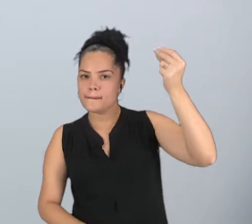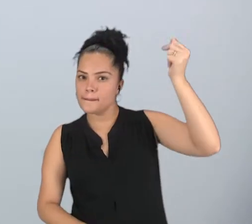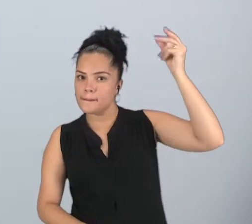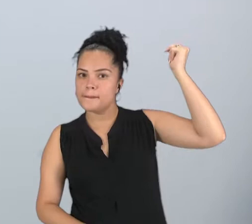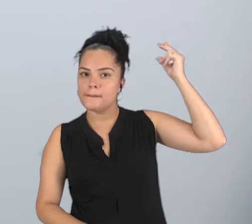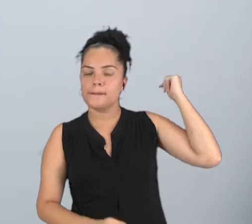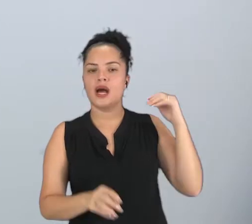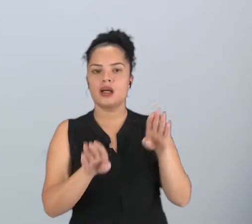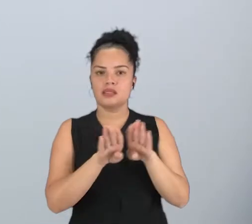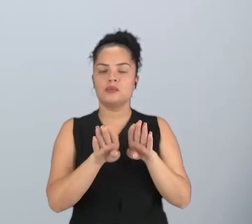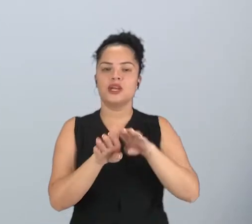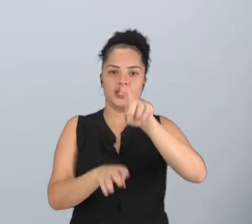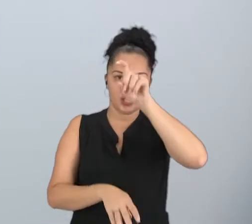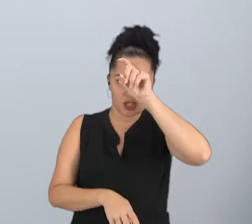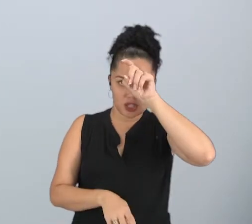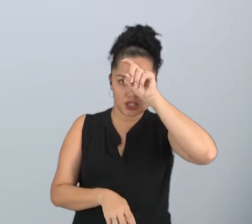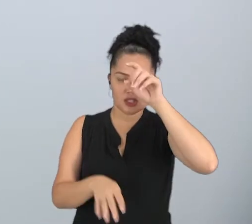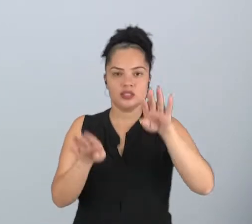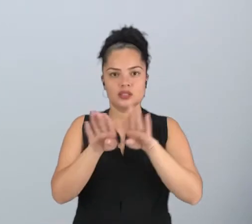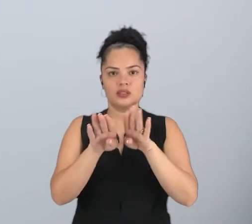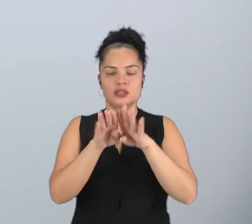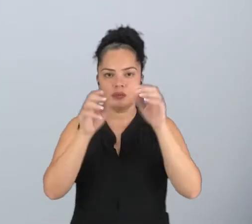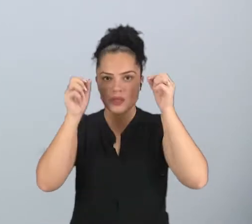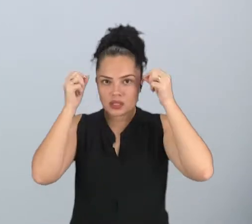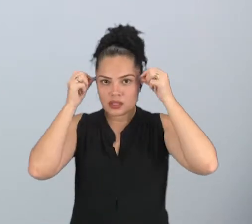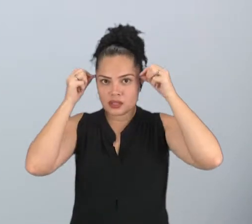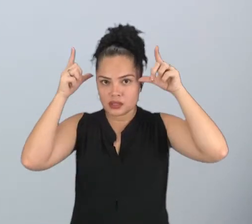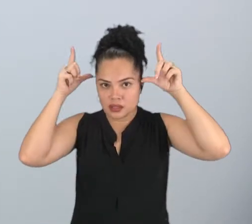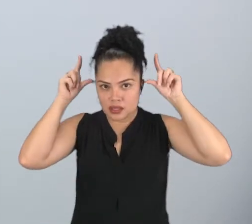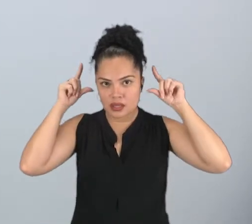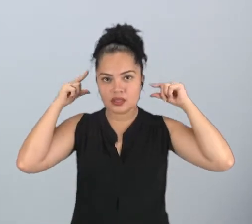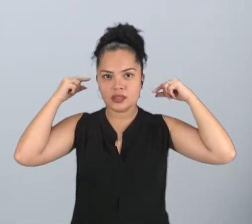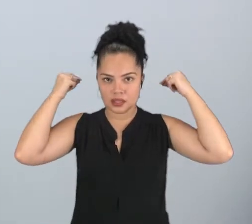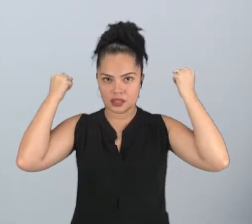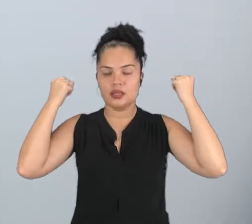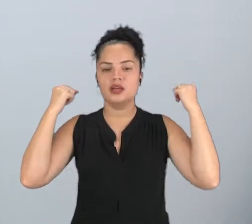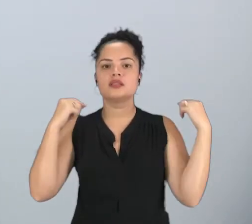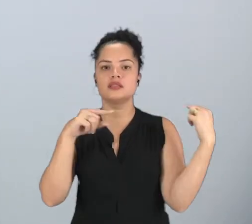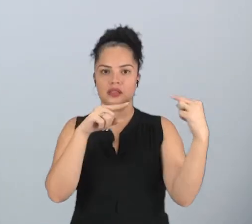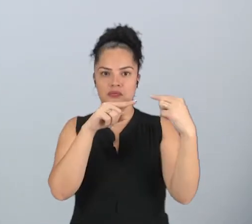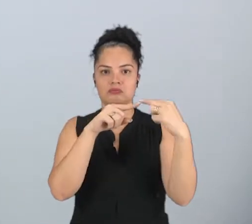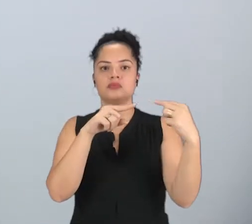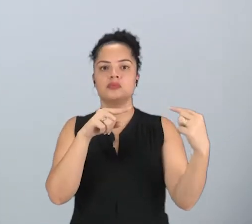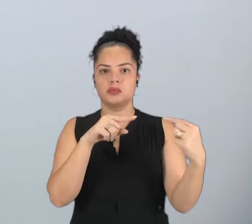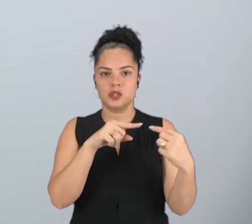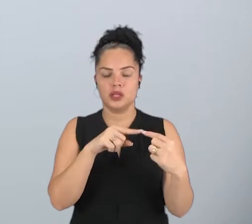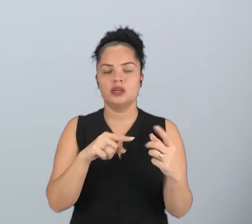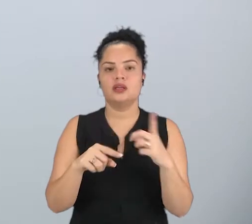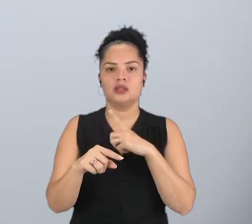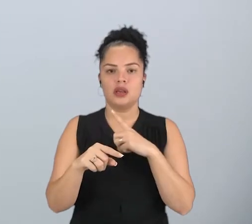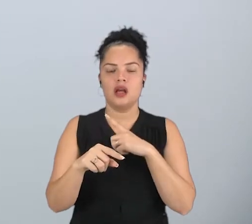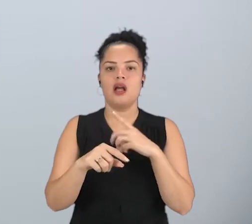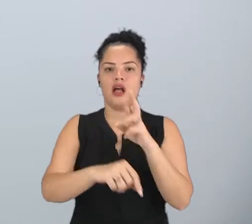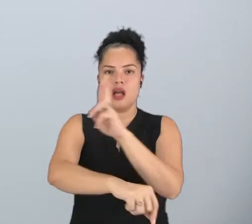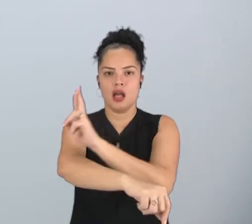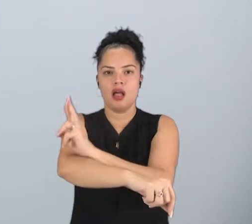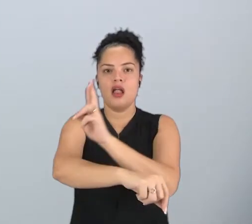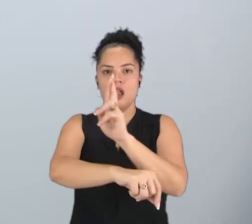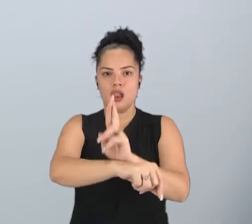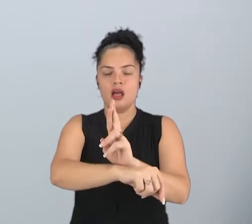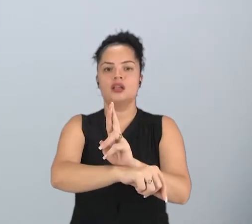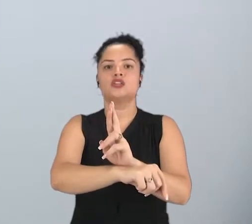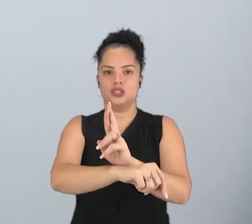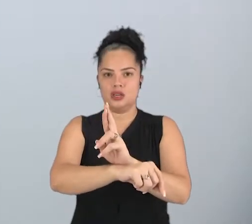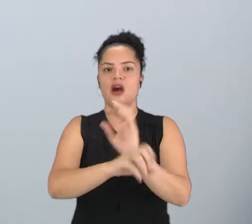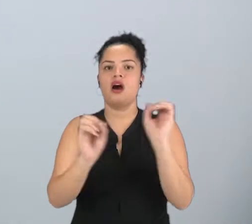no Egito. Na Grécia eu tenho tanto a dança com relação a questões religiosas, ritos religiosos,